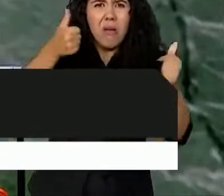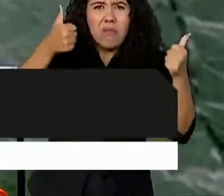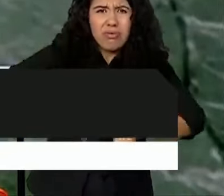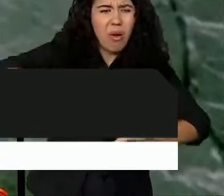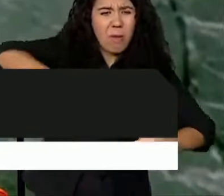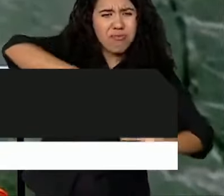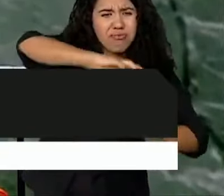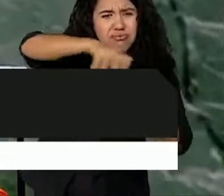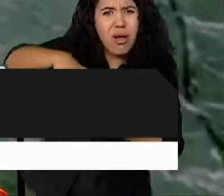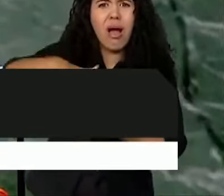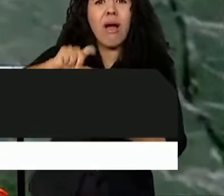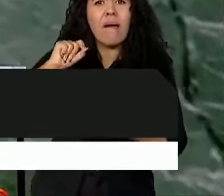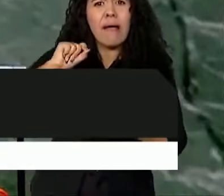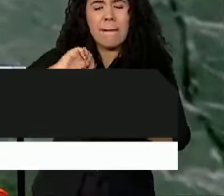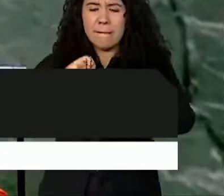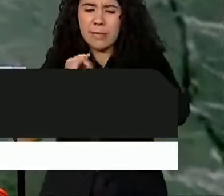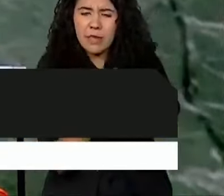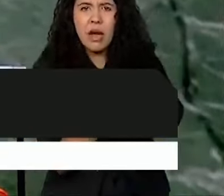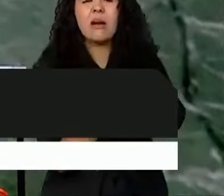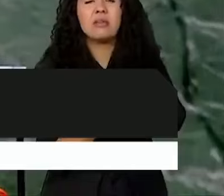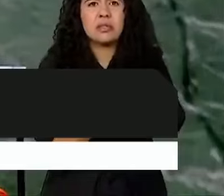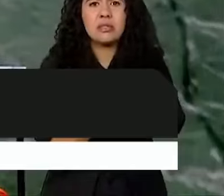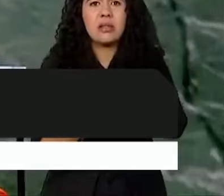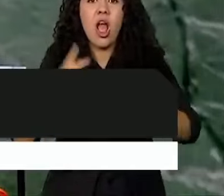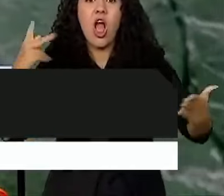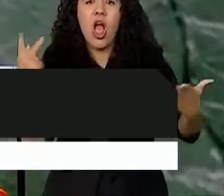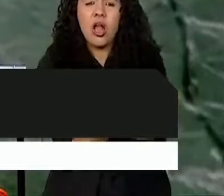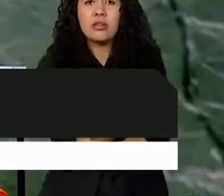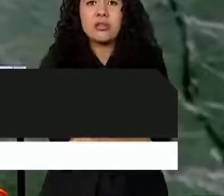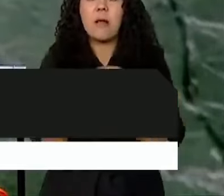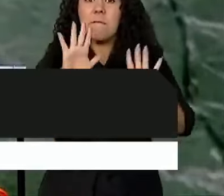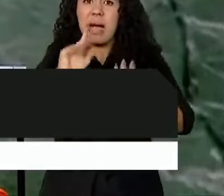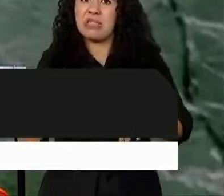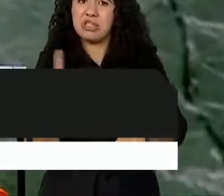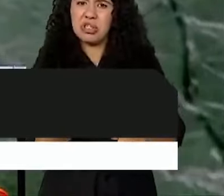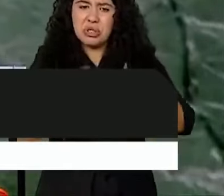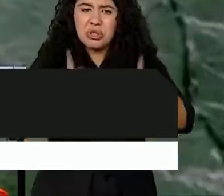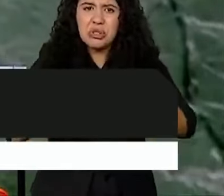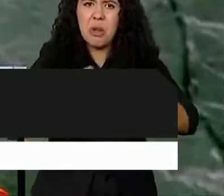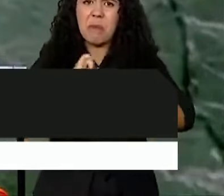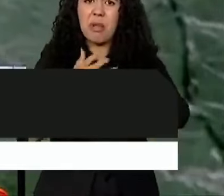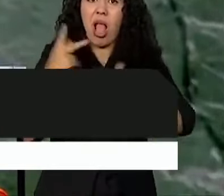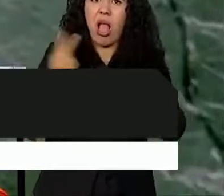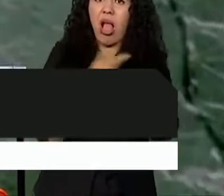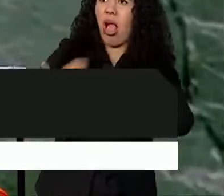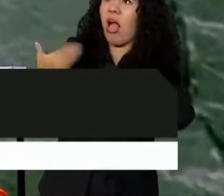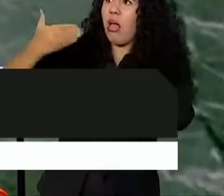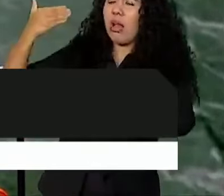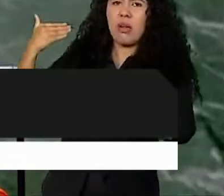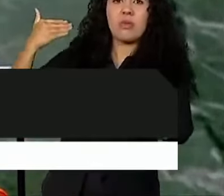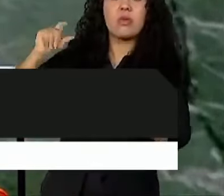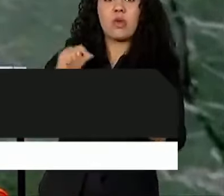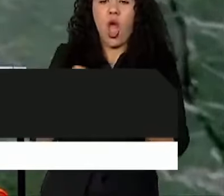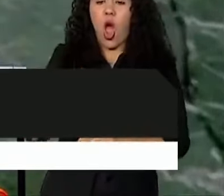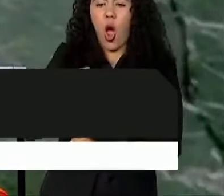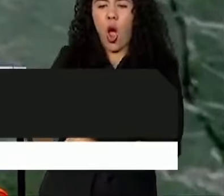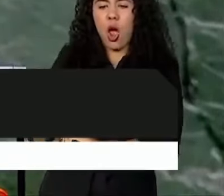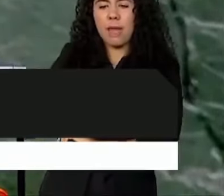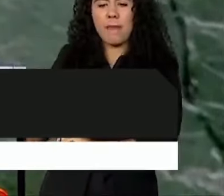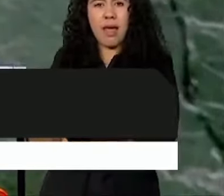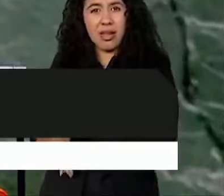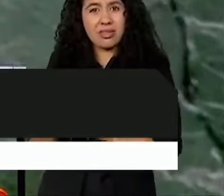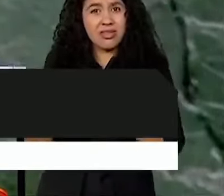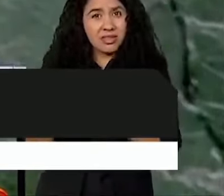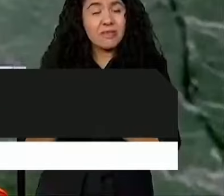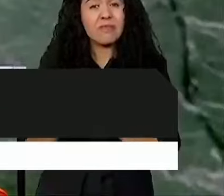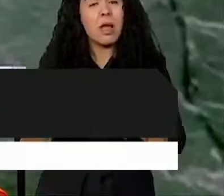eu tô indo pro Círio de Nazaré, porque eu não sei se vocês acompanharam. A semana passada, eu fiquei